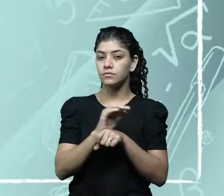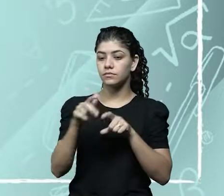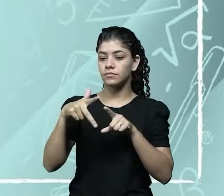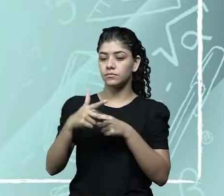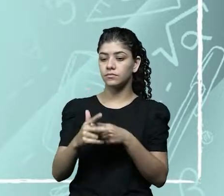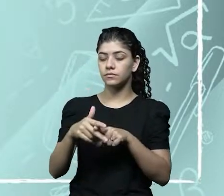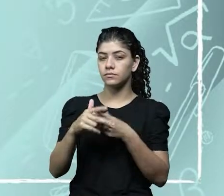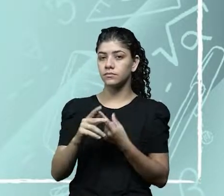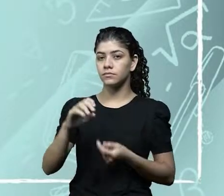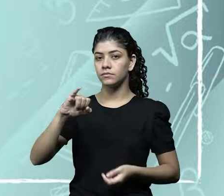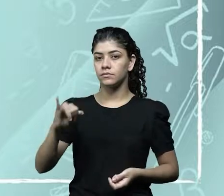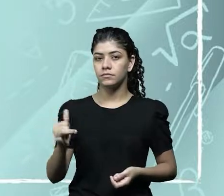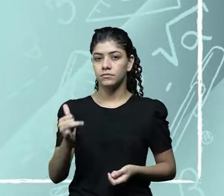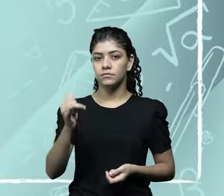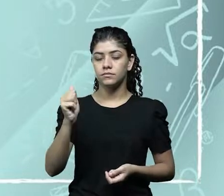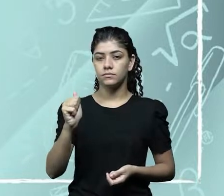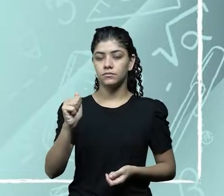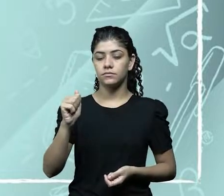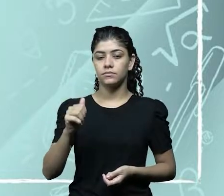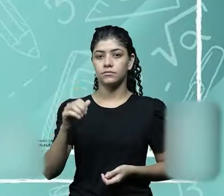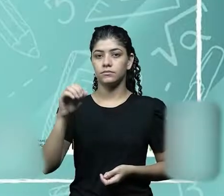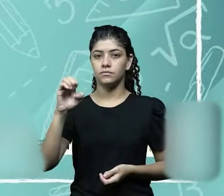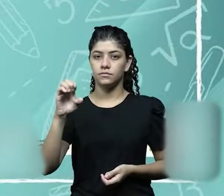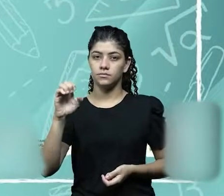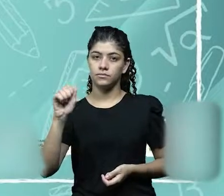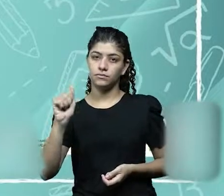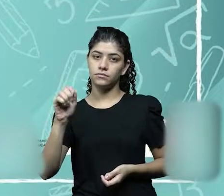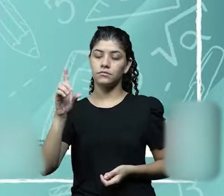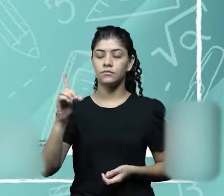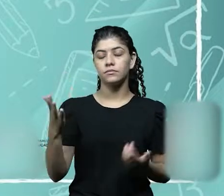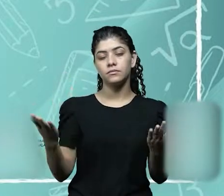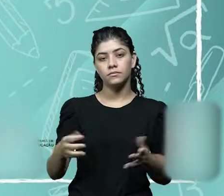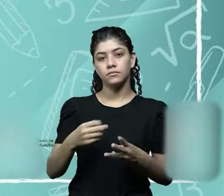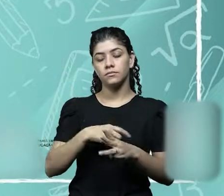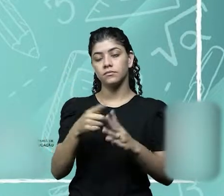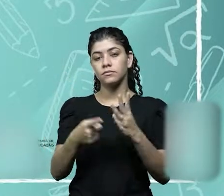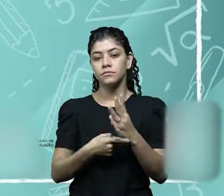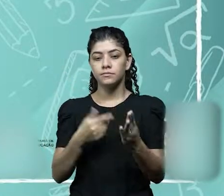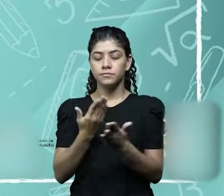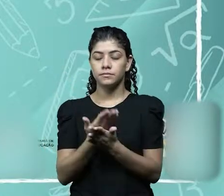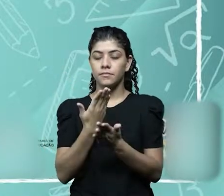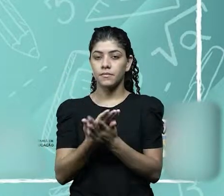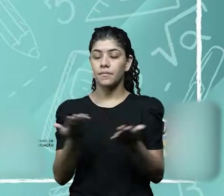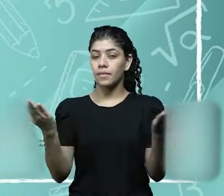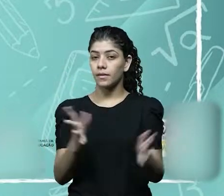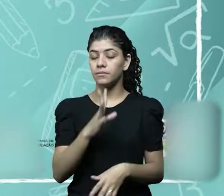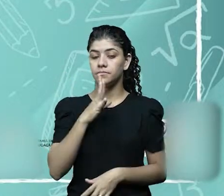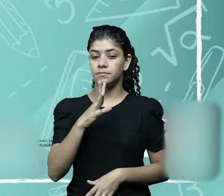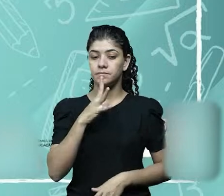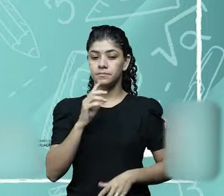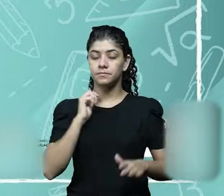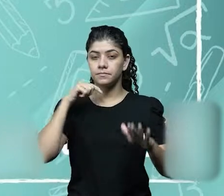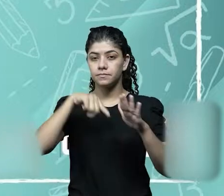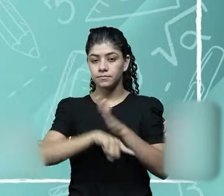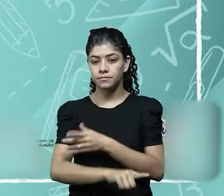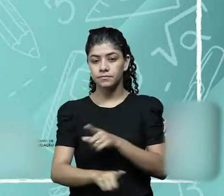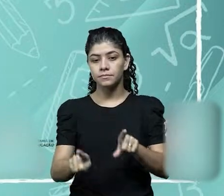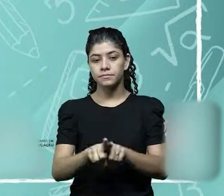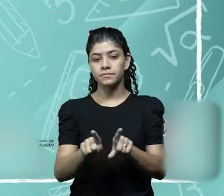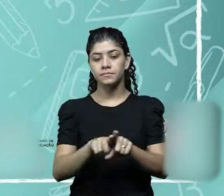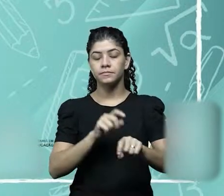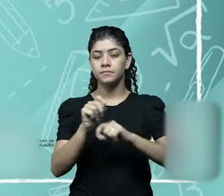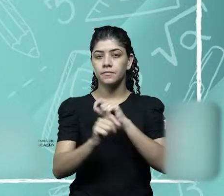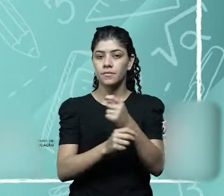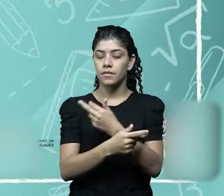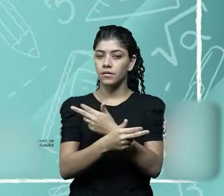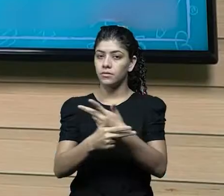de Metrologia, na nossa terceira aula. Aqui nós vamos conhecer, nos aprofundar um pouco mais nesses instrumentos